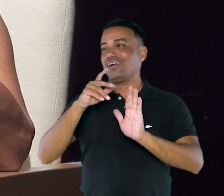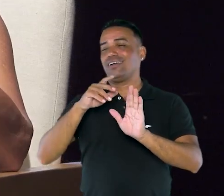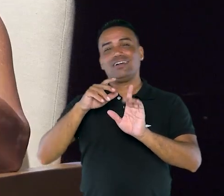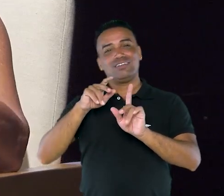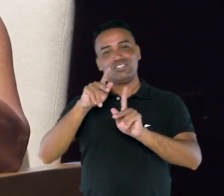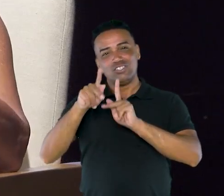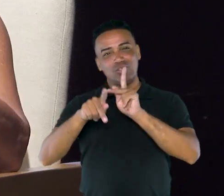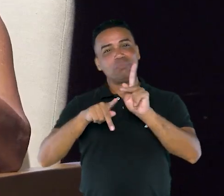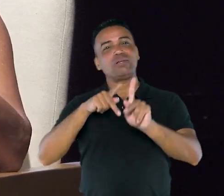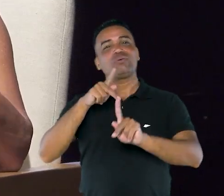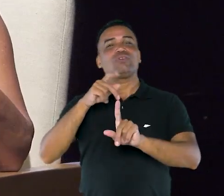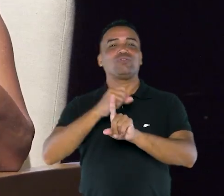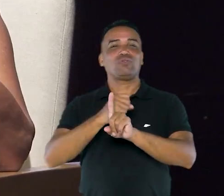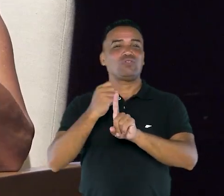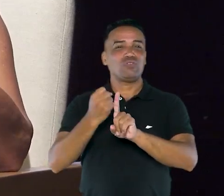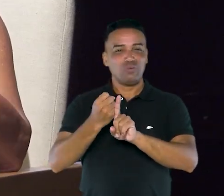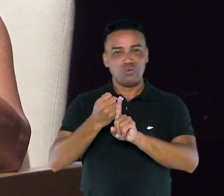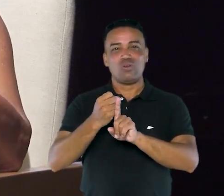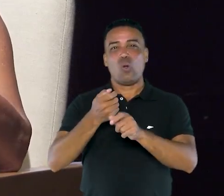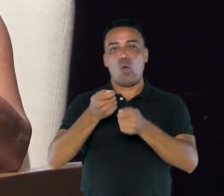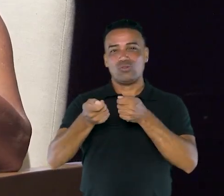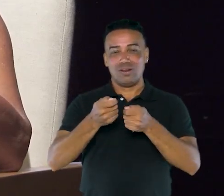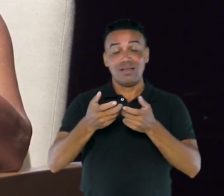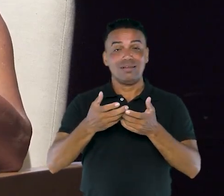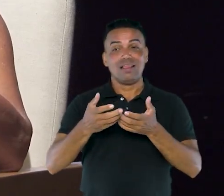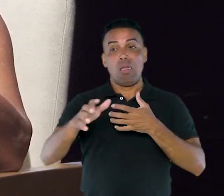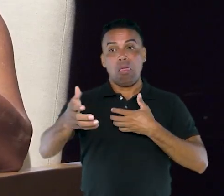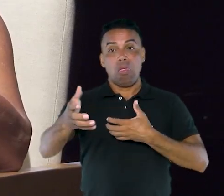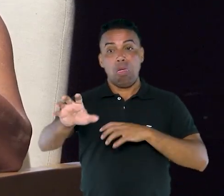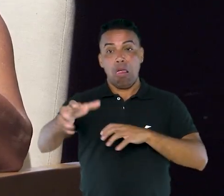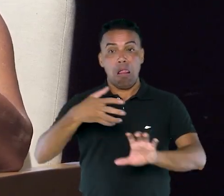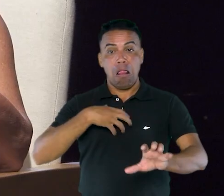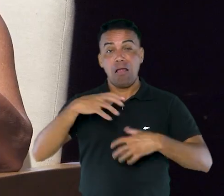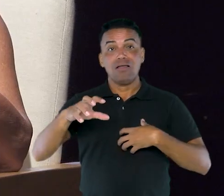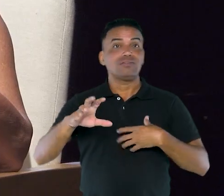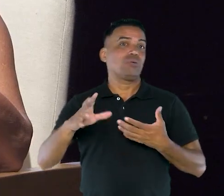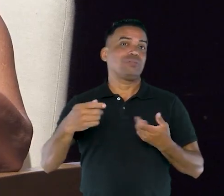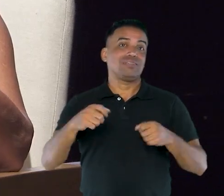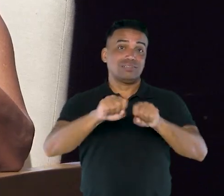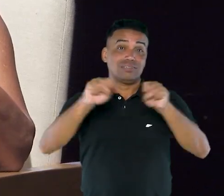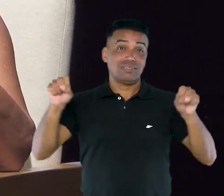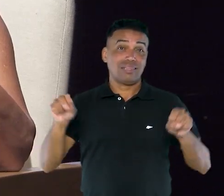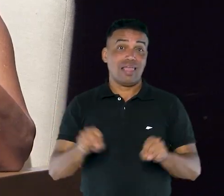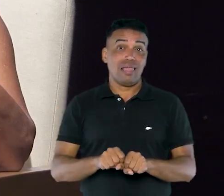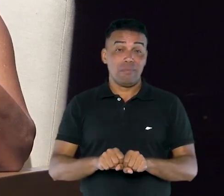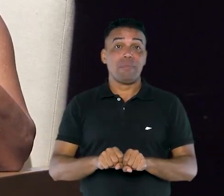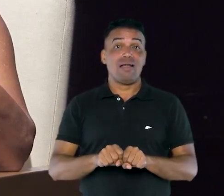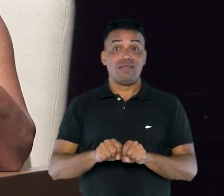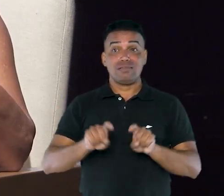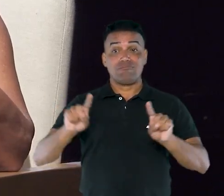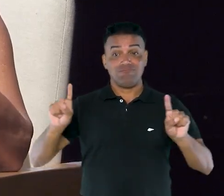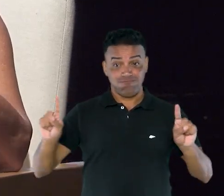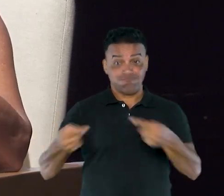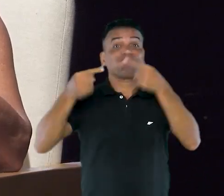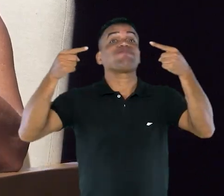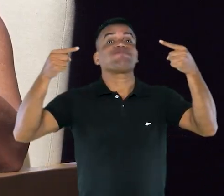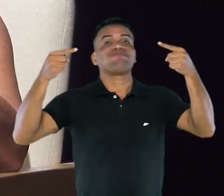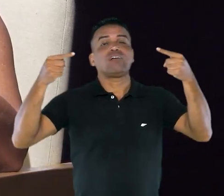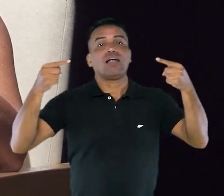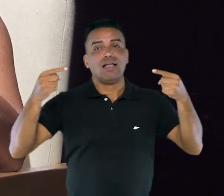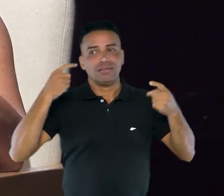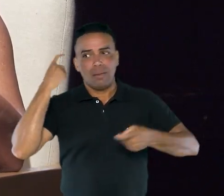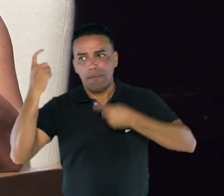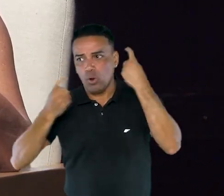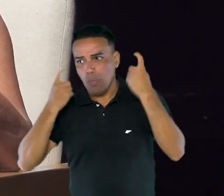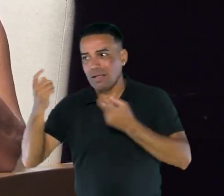você estabelece esse vínculo, essa empatia, isso é subversivo para esse sistema que a gente vive. Essa preocupação